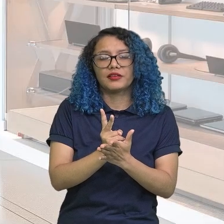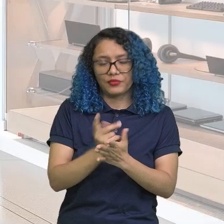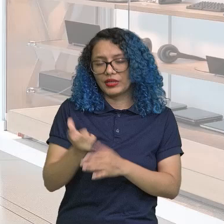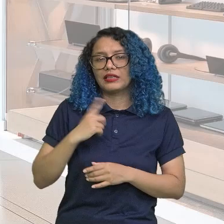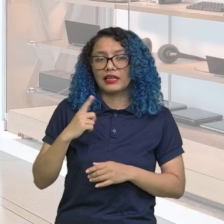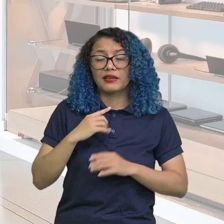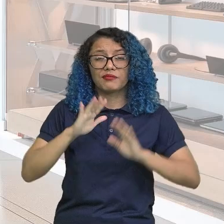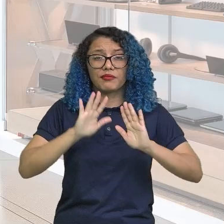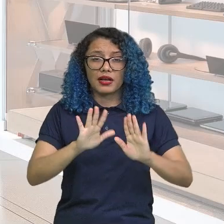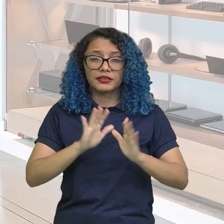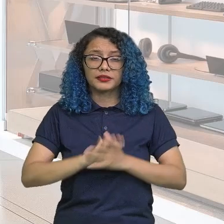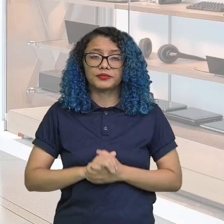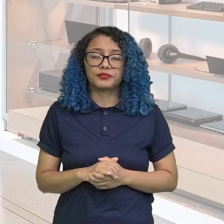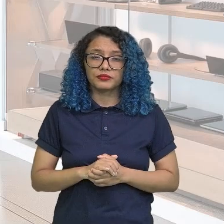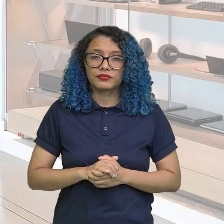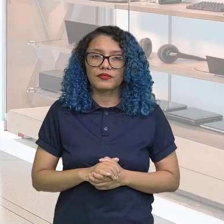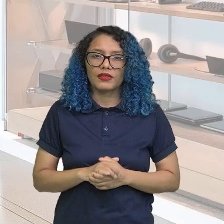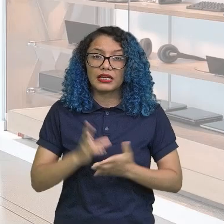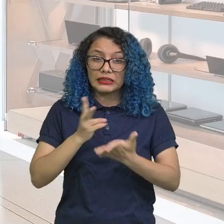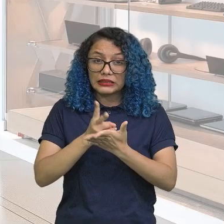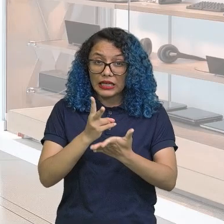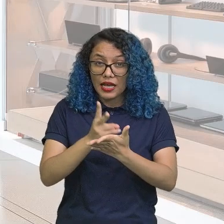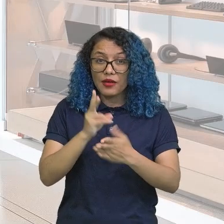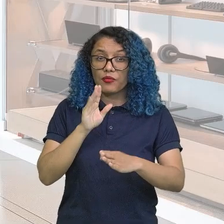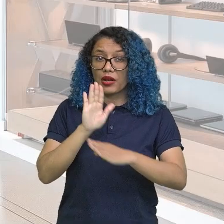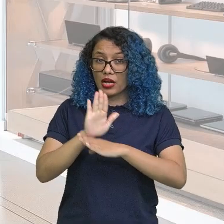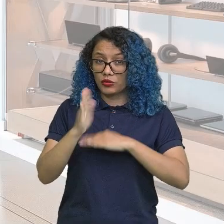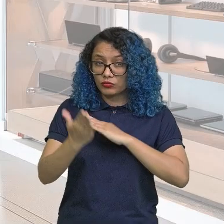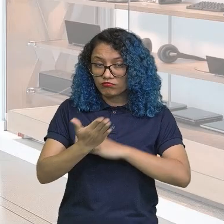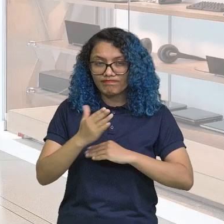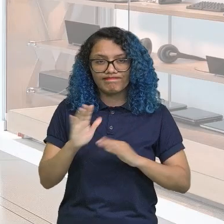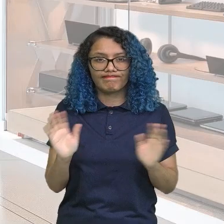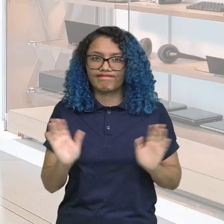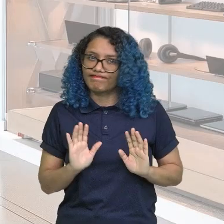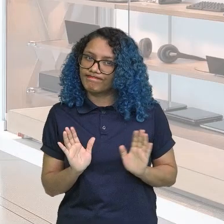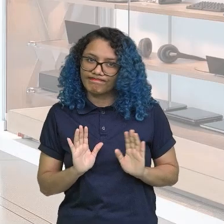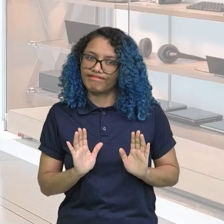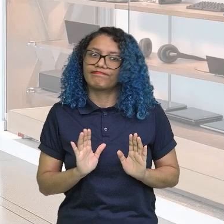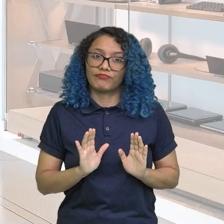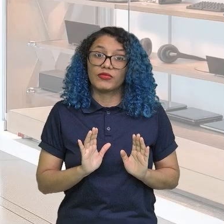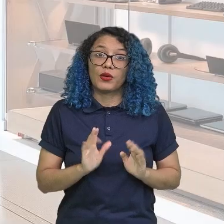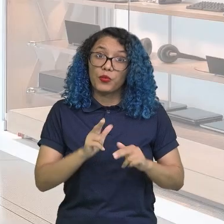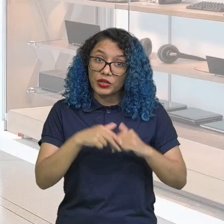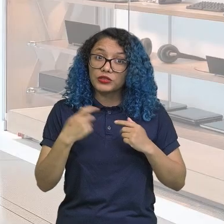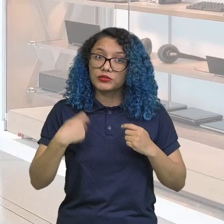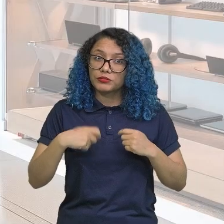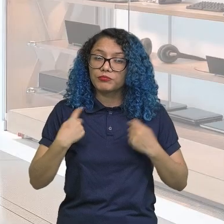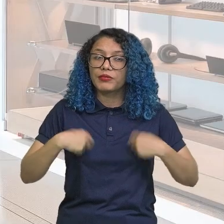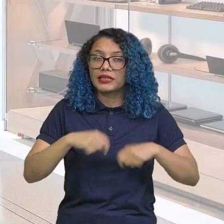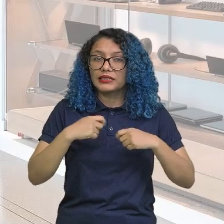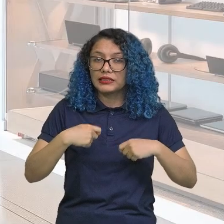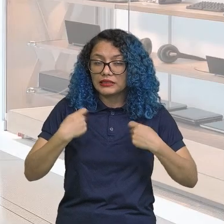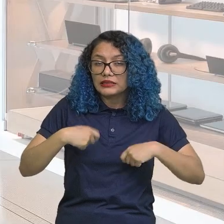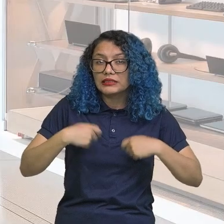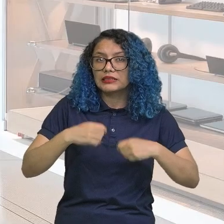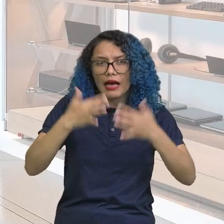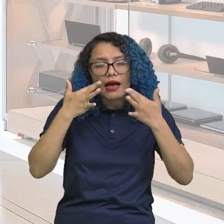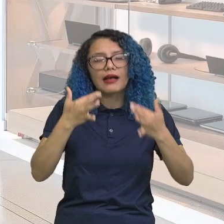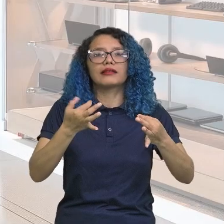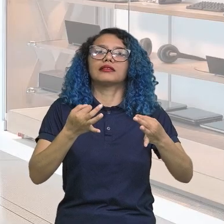rotina, mas nem sempre ela vem a nosso favor e nós aí, como consumidores, nós temos que ter muita